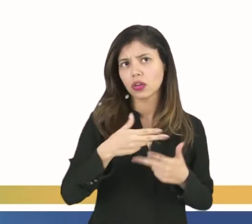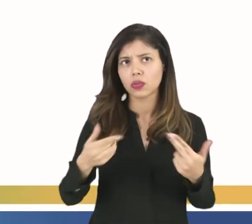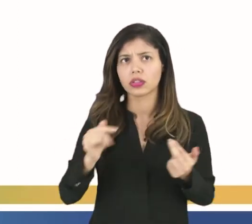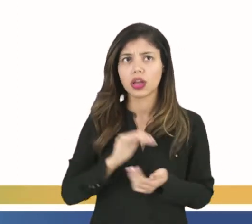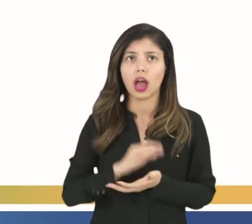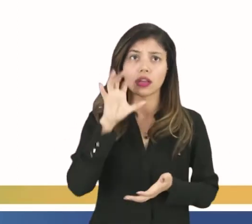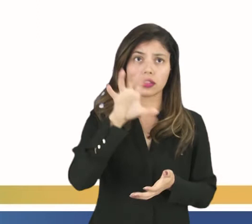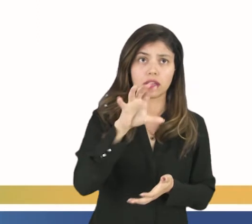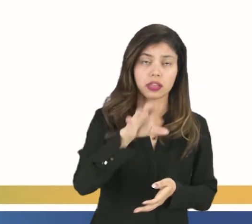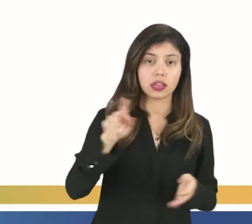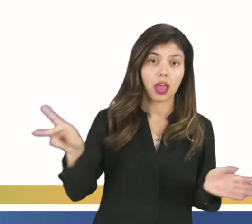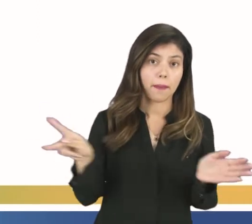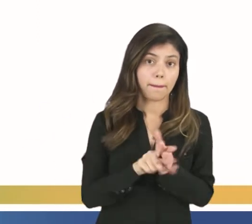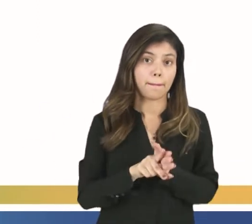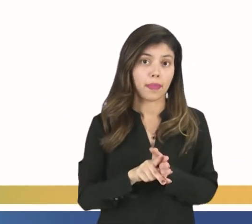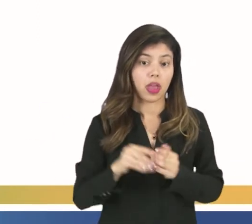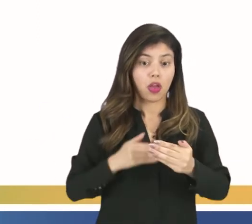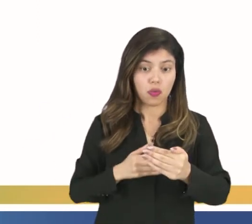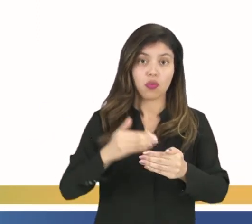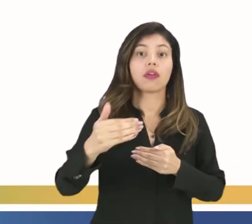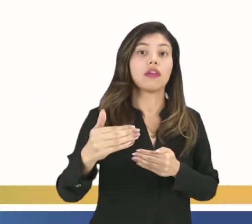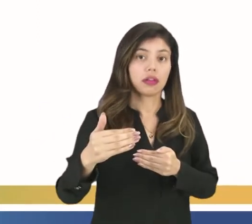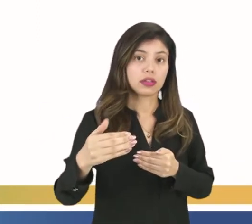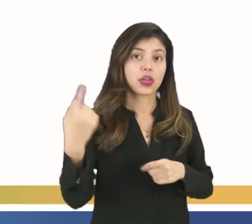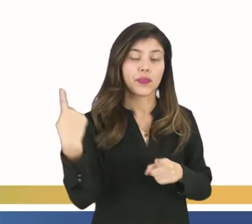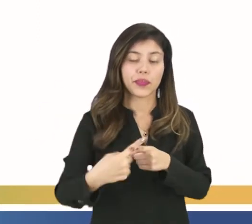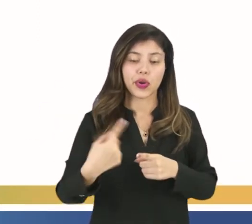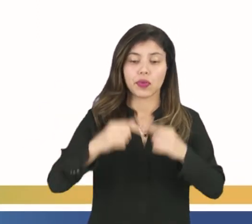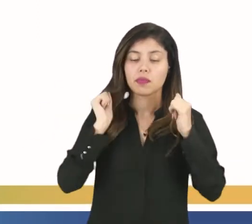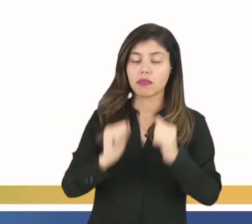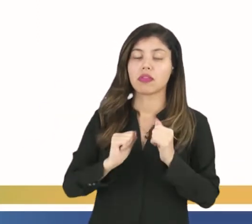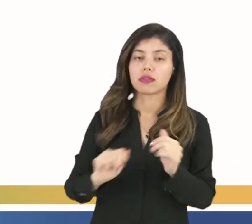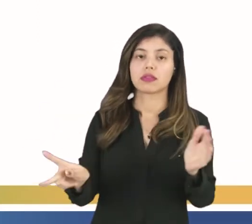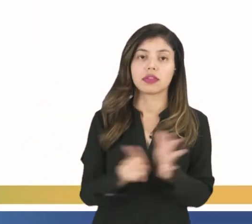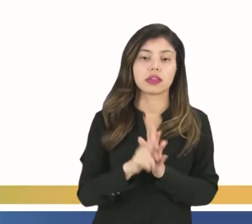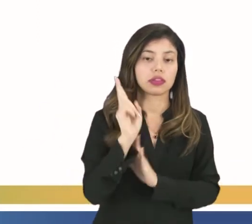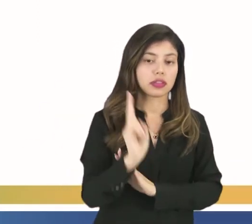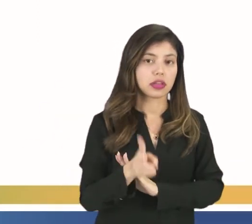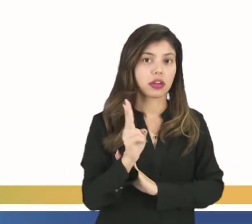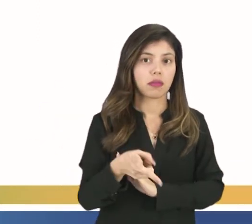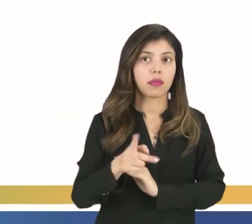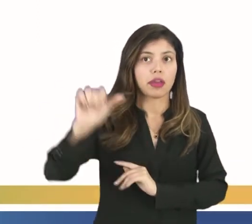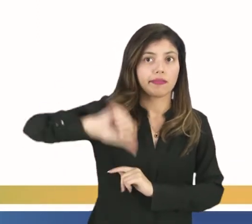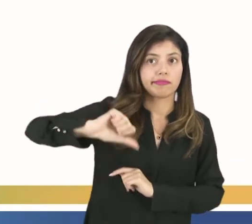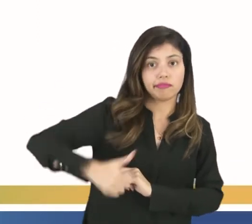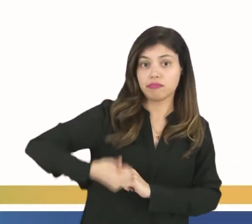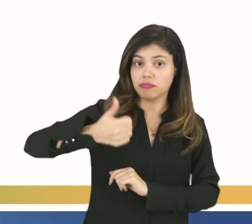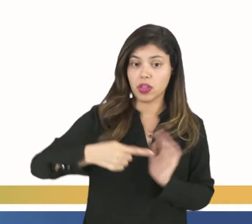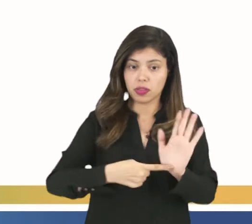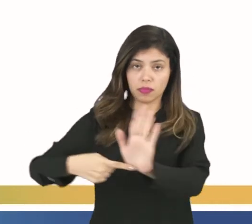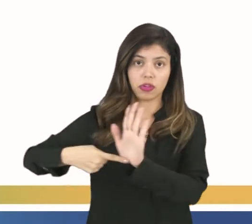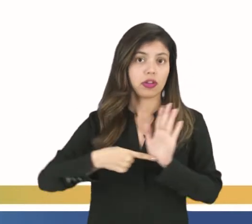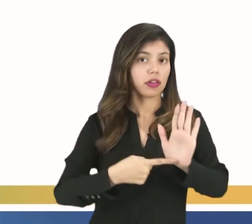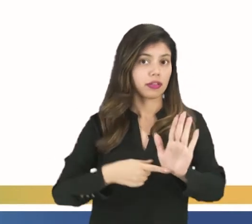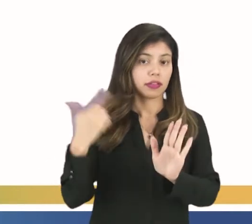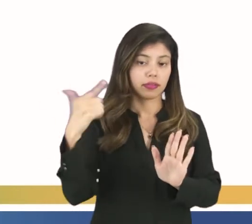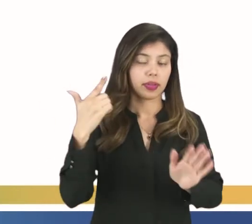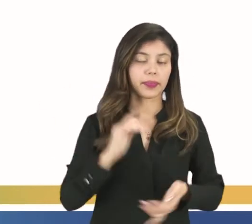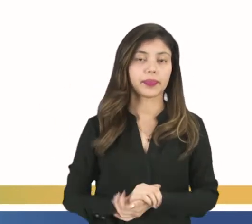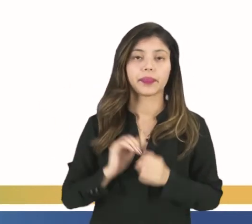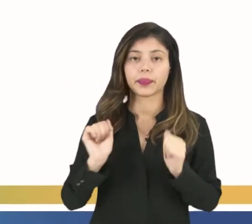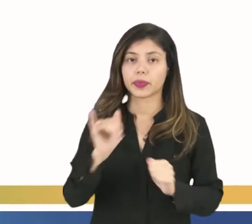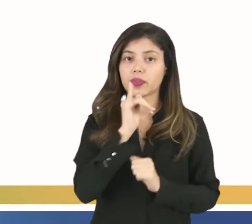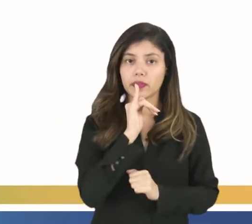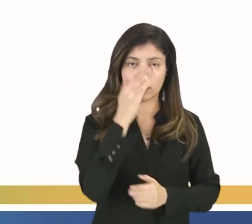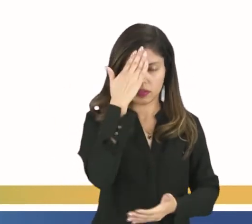o conhecimento metafísico não avança, pois pode sempre ser confirmado e negado sem demonstrações. Por exemplo, eu